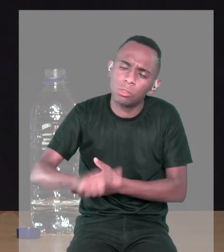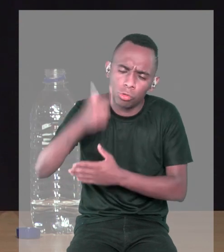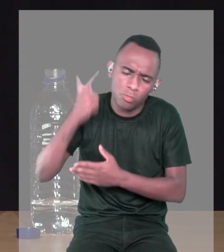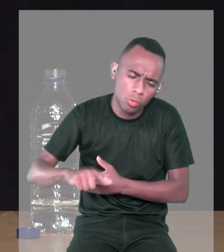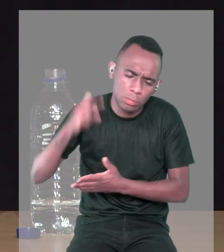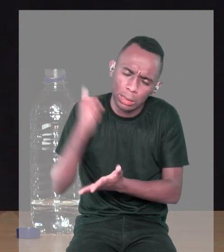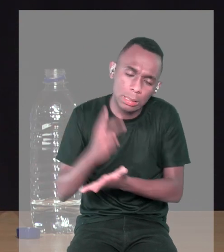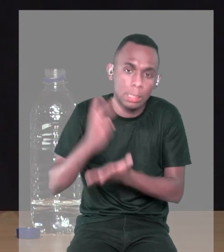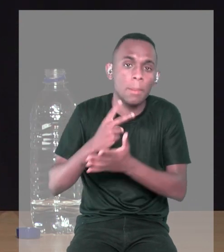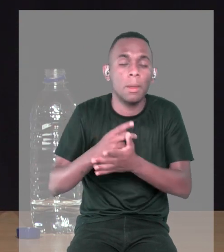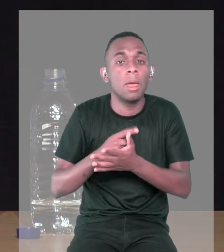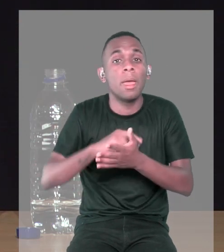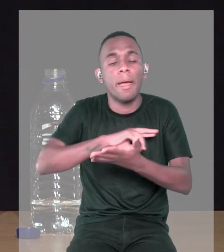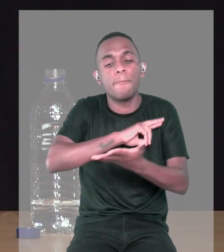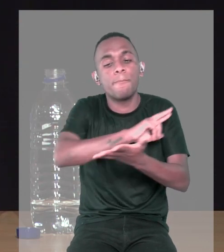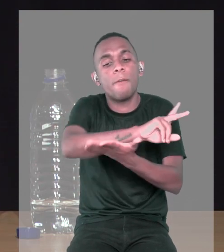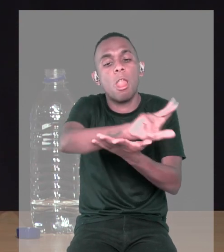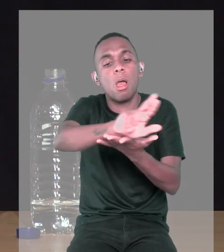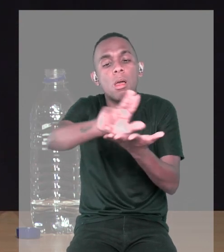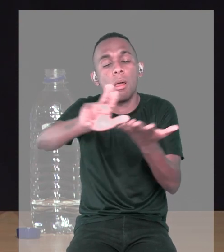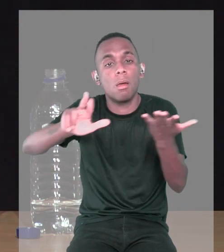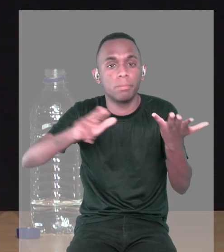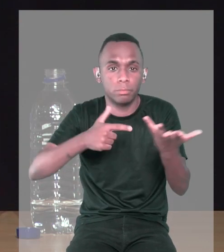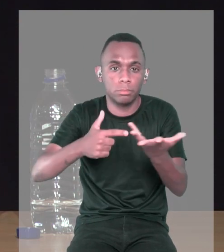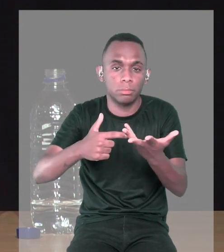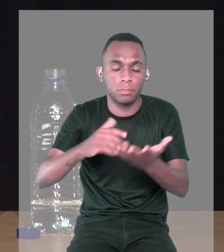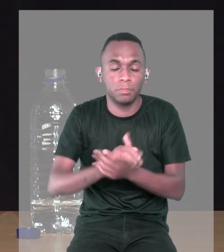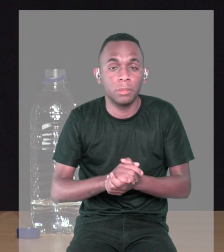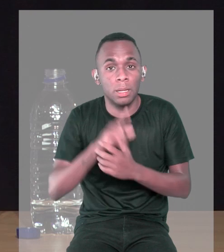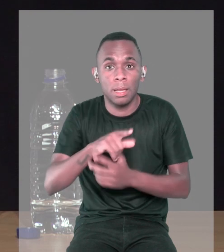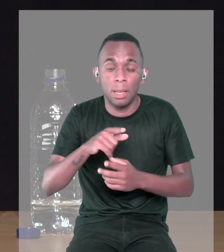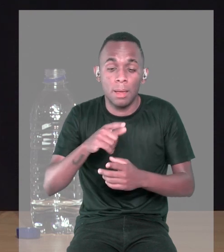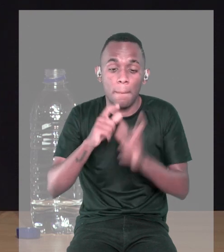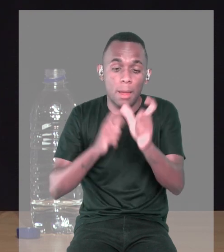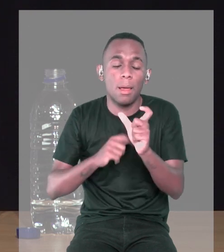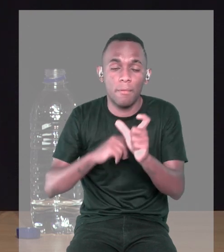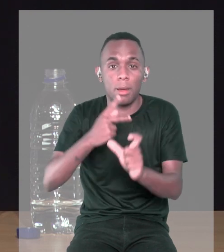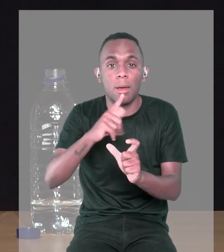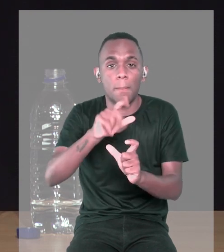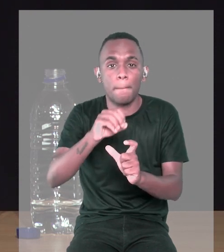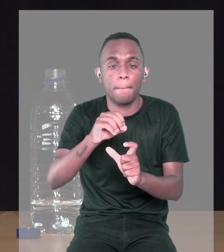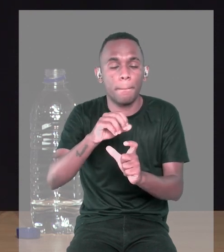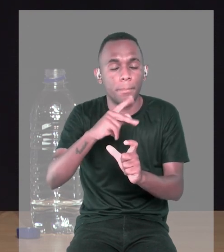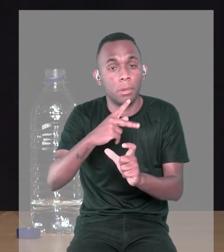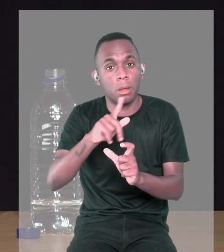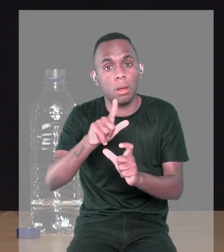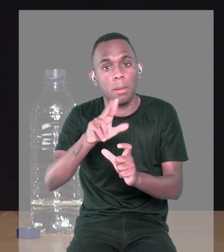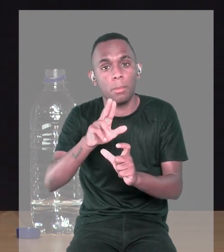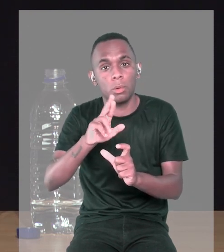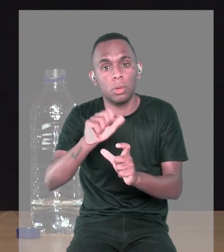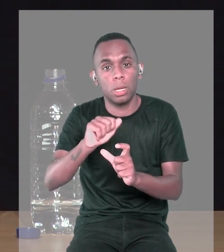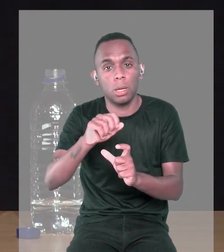encontra para poder falar de um mundo no qual nós não estamos isolados uns dos outros,